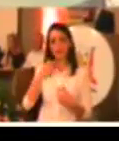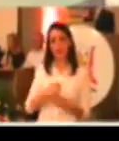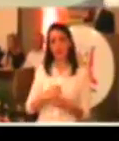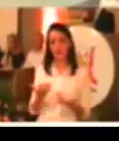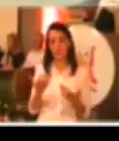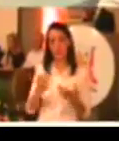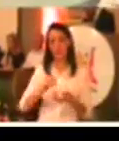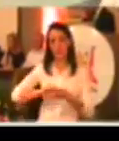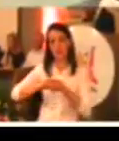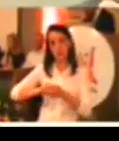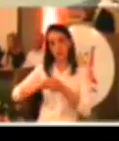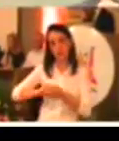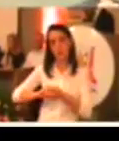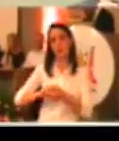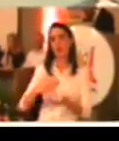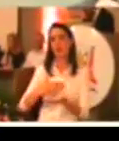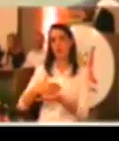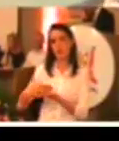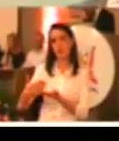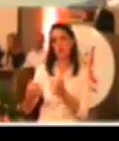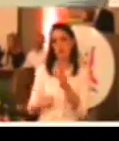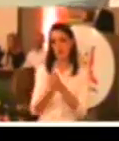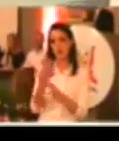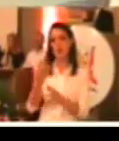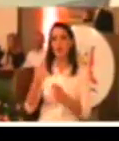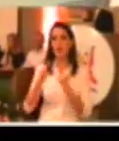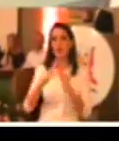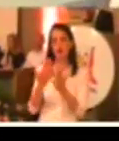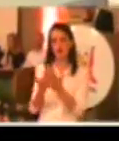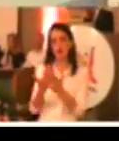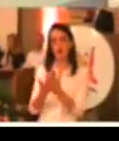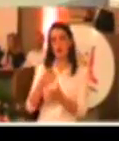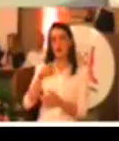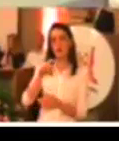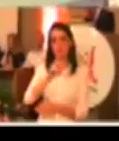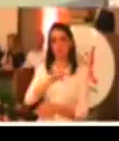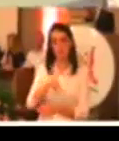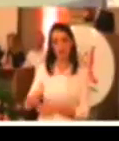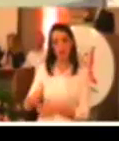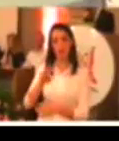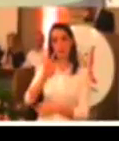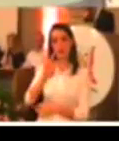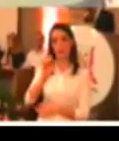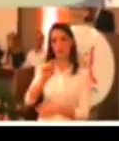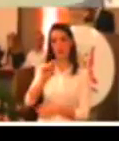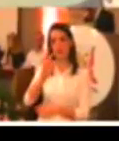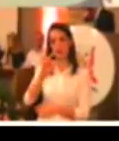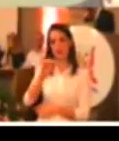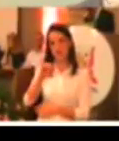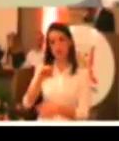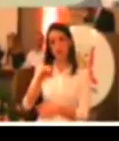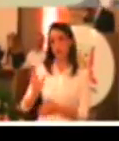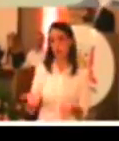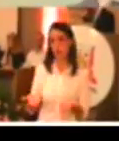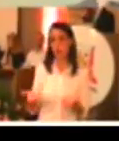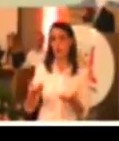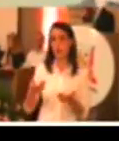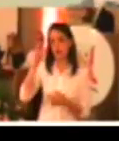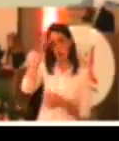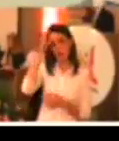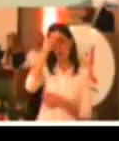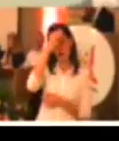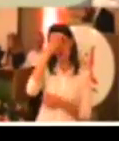quero cumprimentar a iniciativa da nossa presidente, da vereadora Tati. Hoje, o